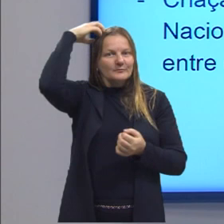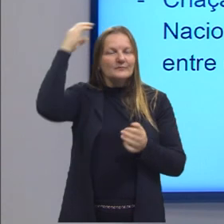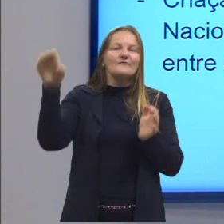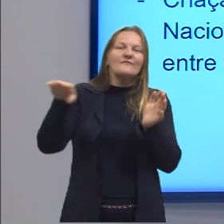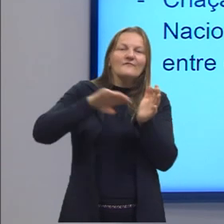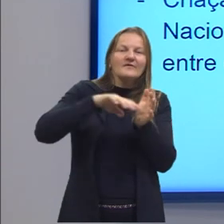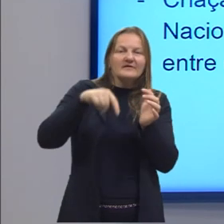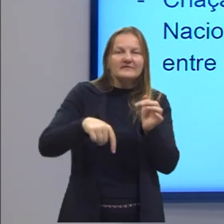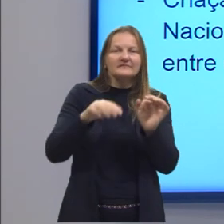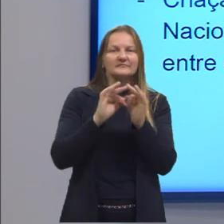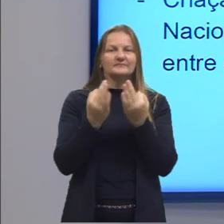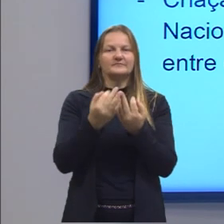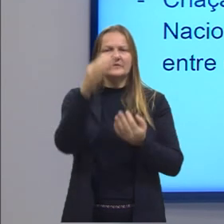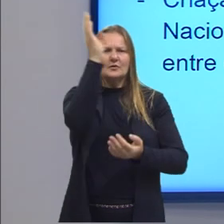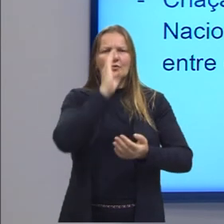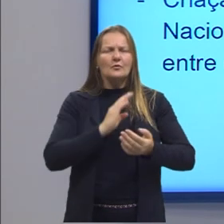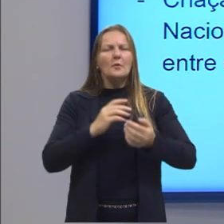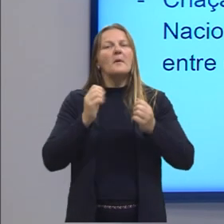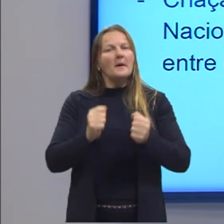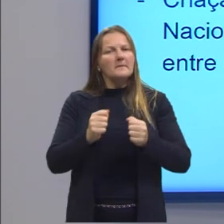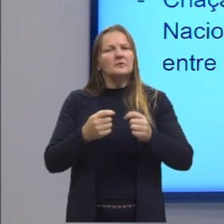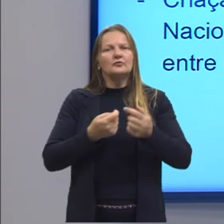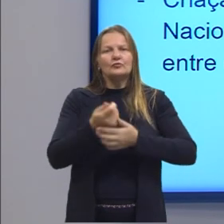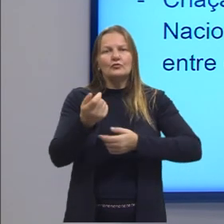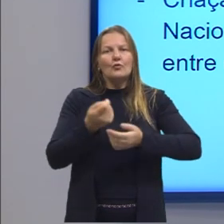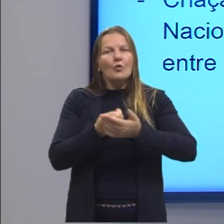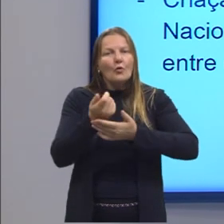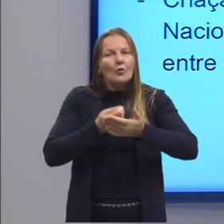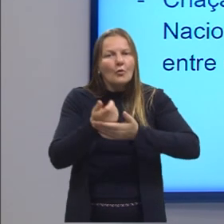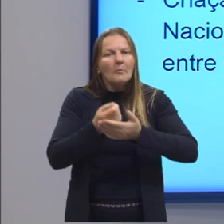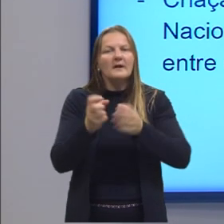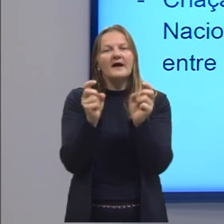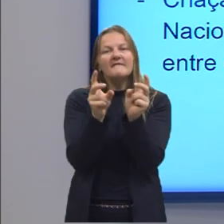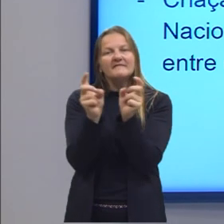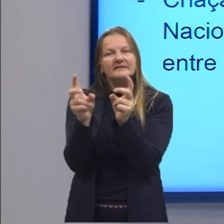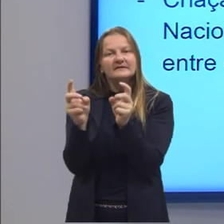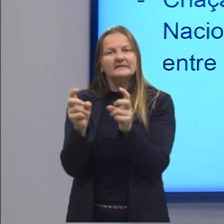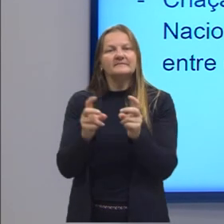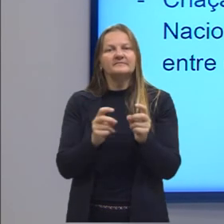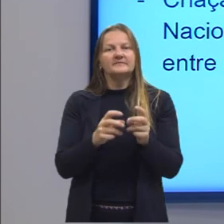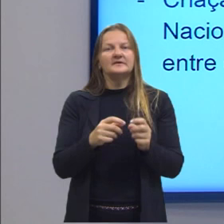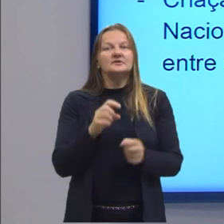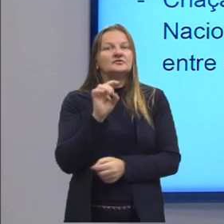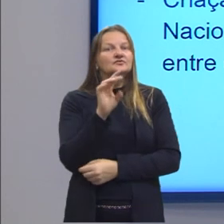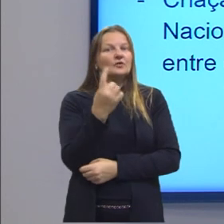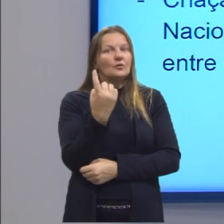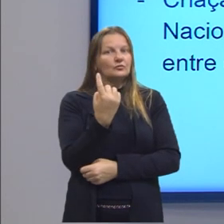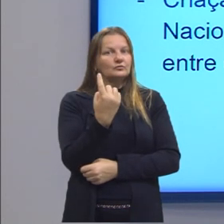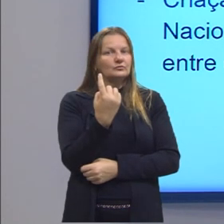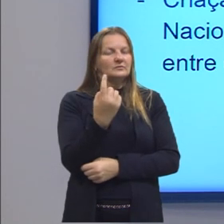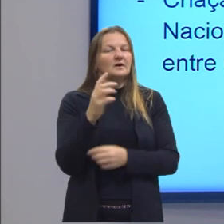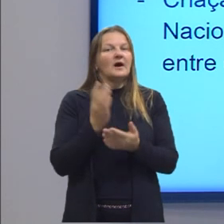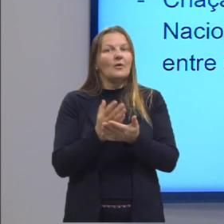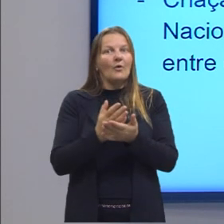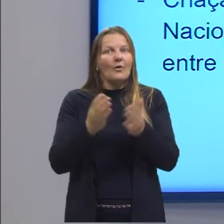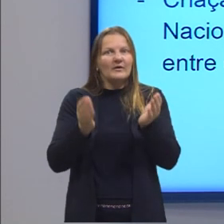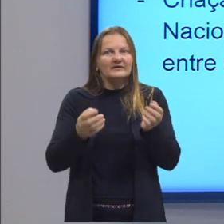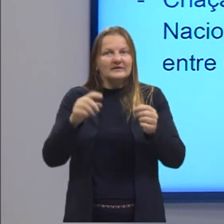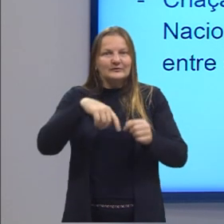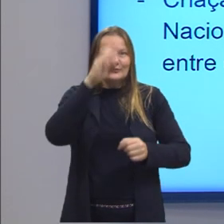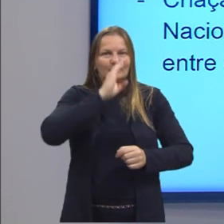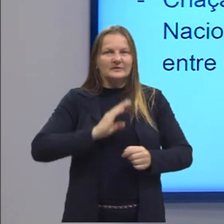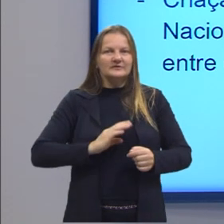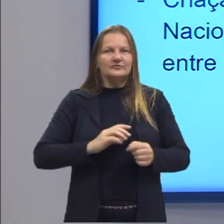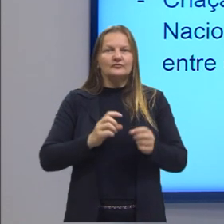então comprar as coisas que eles queriam vender coisas para os outros países né Podem ser de fazer esse Portugal agora estando aqui